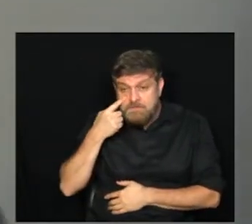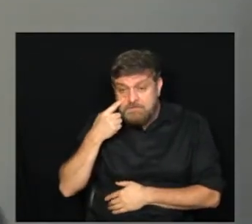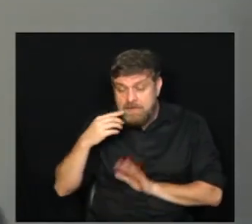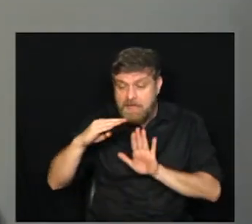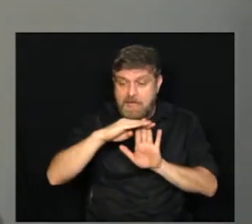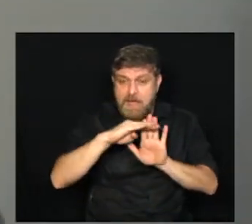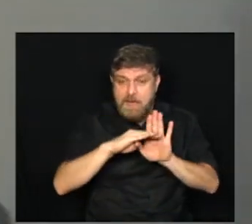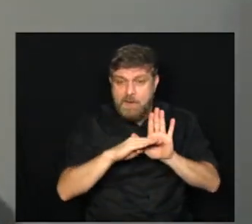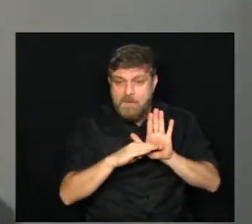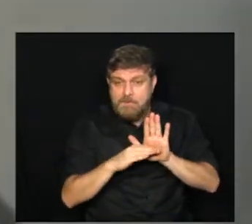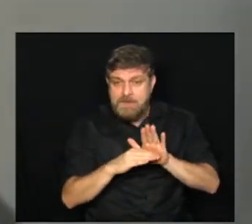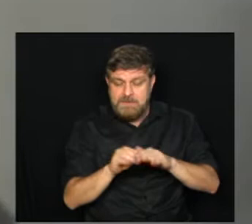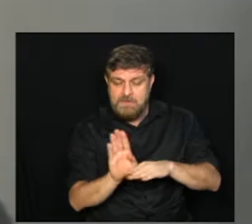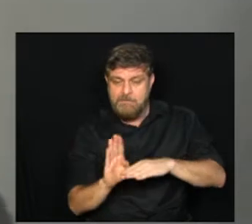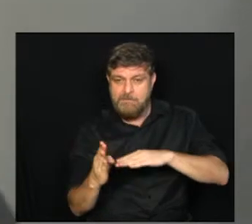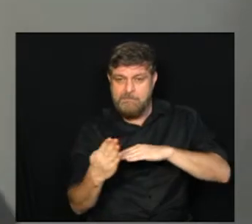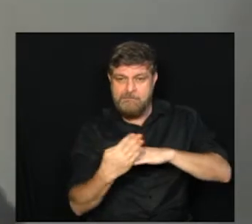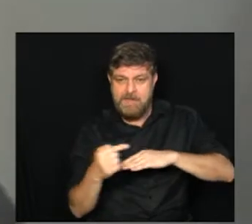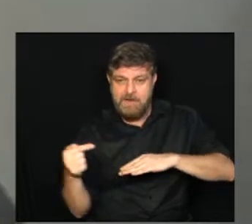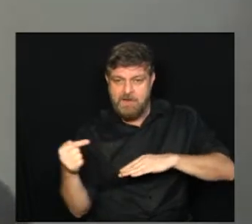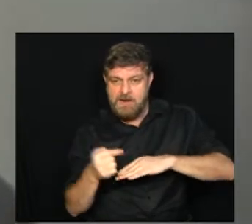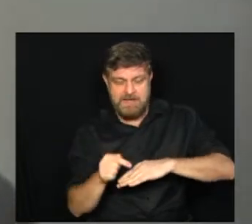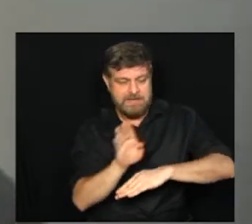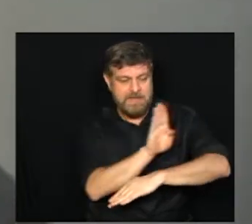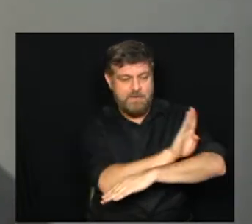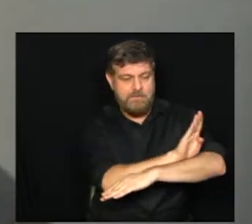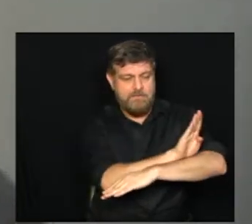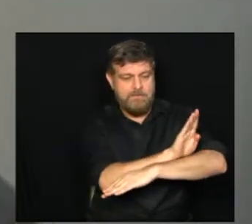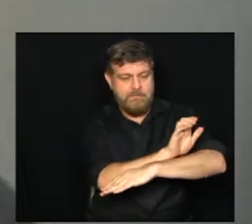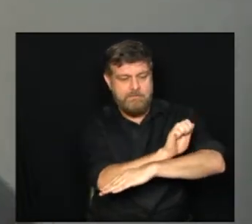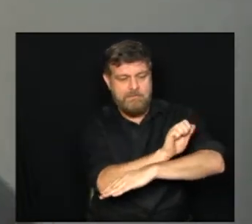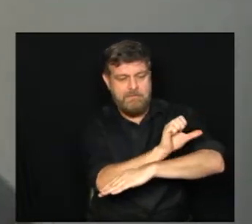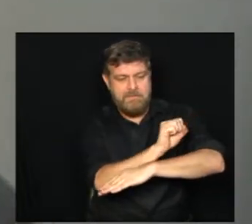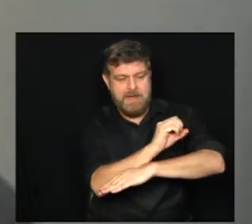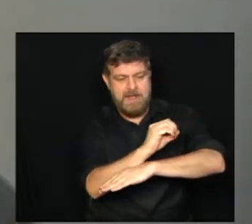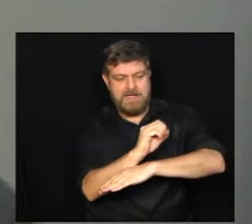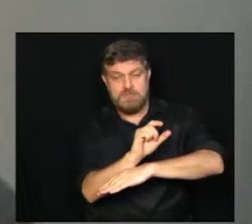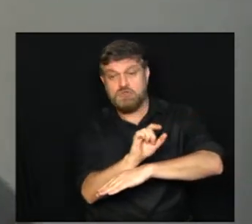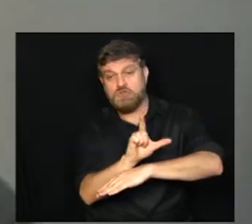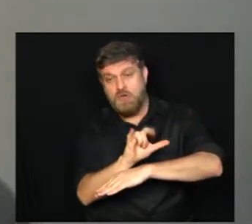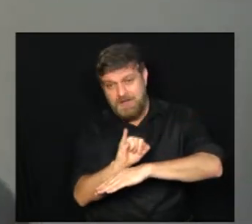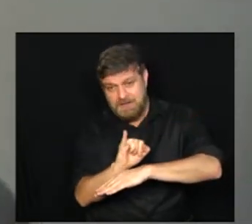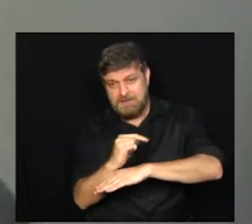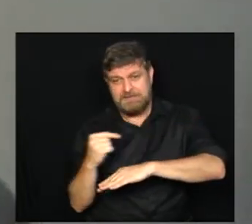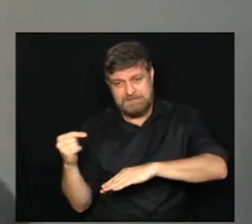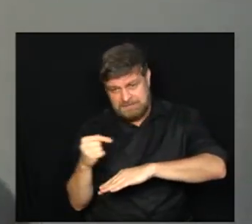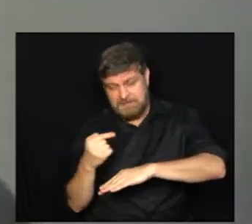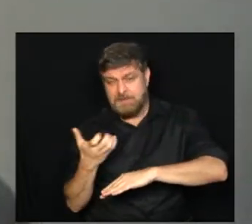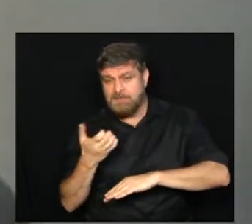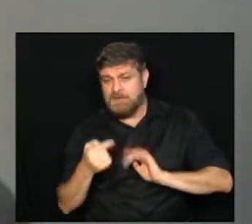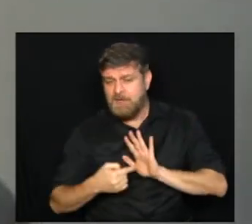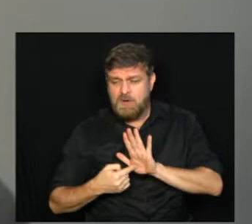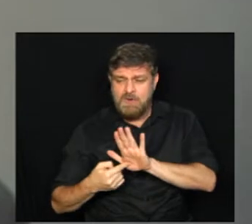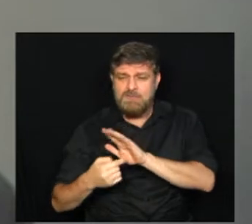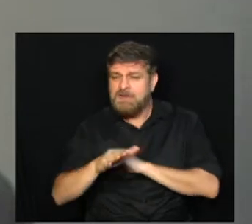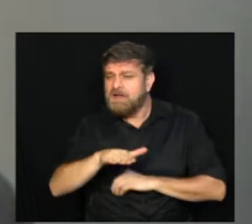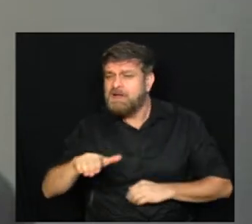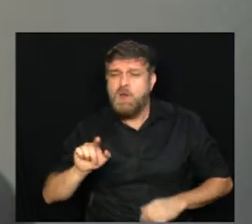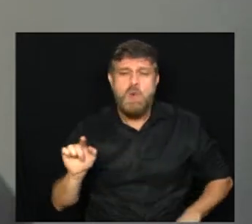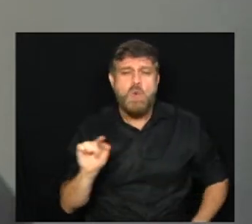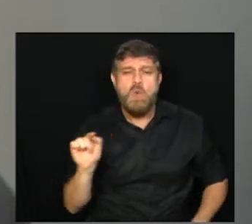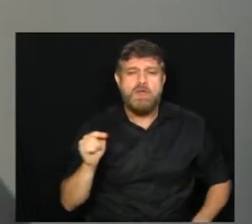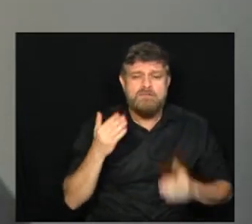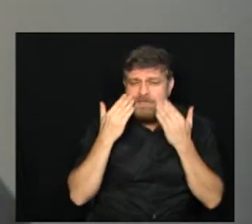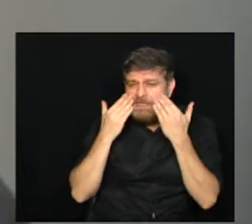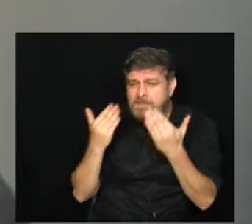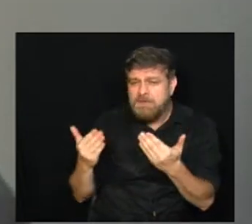para o Bassoli, esse levantamento de dados e o que será apresentado para as nossas crianças ali. Eu desejo